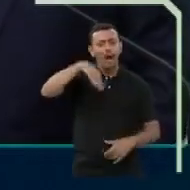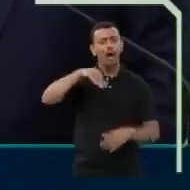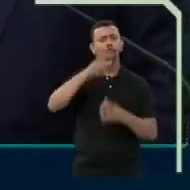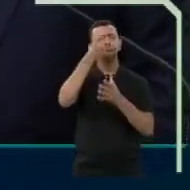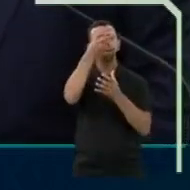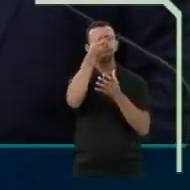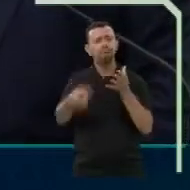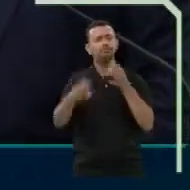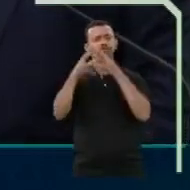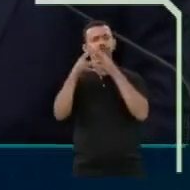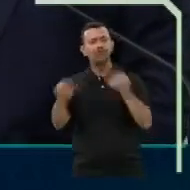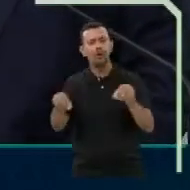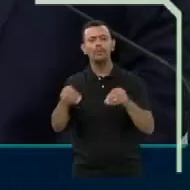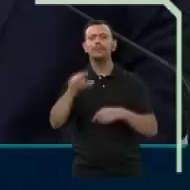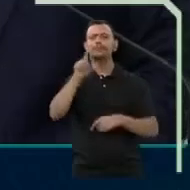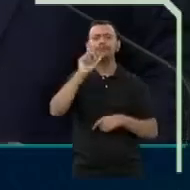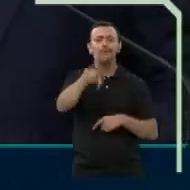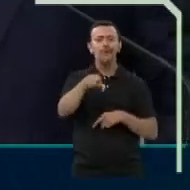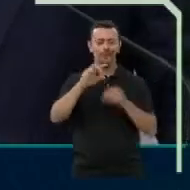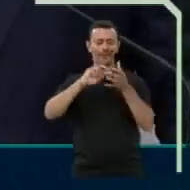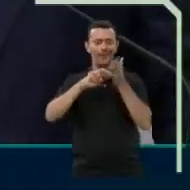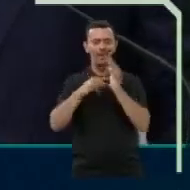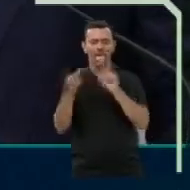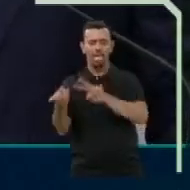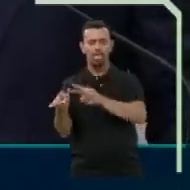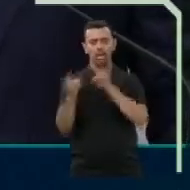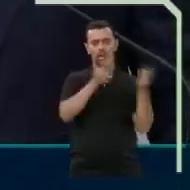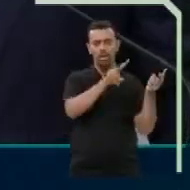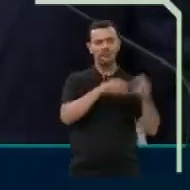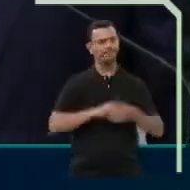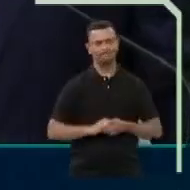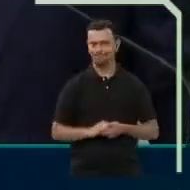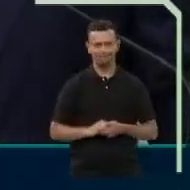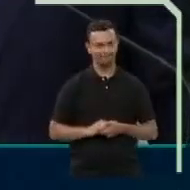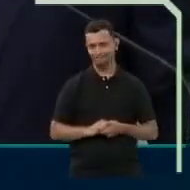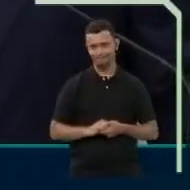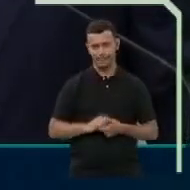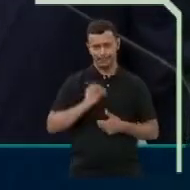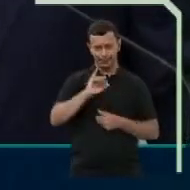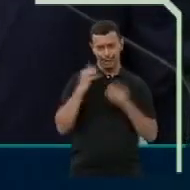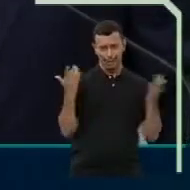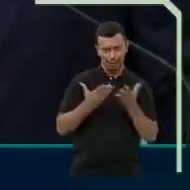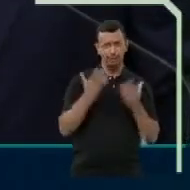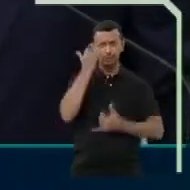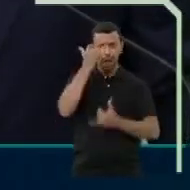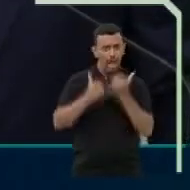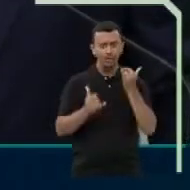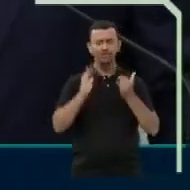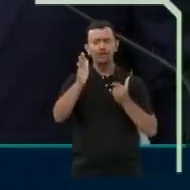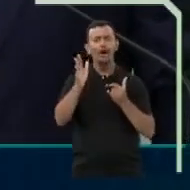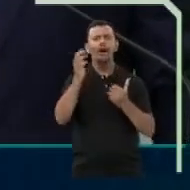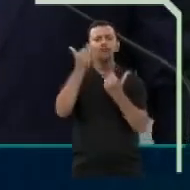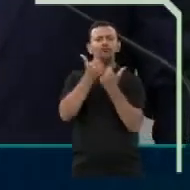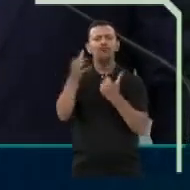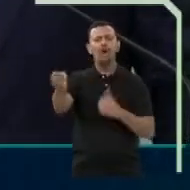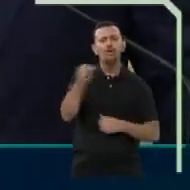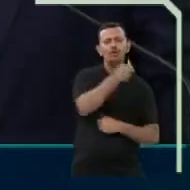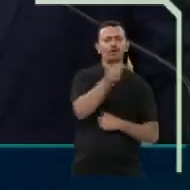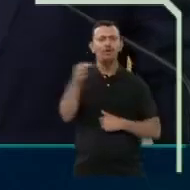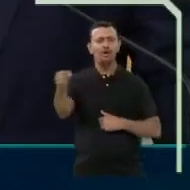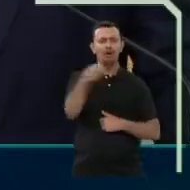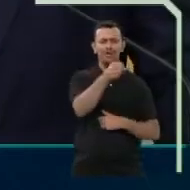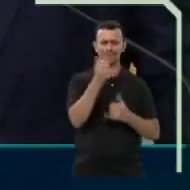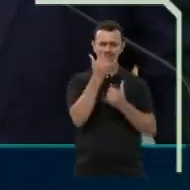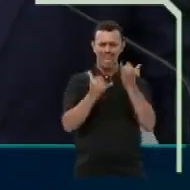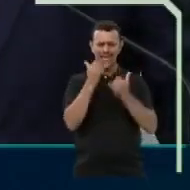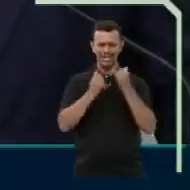Né? Quando nós combatemos a inflação, por exemplo, nós não simplesmente substituímos por outra coisa. São Paulo está exportando